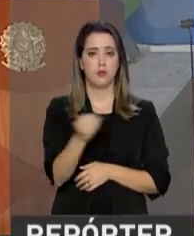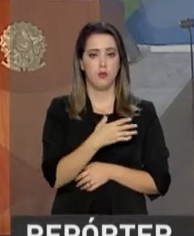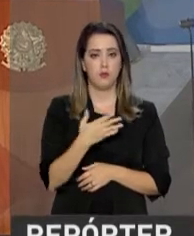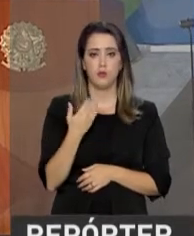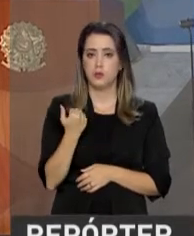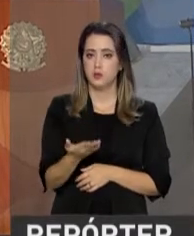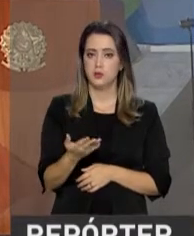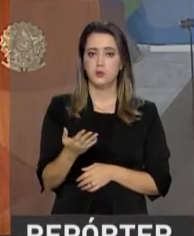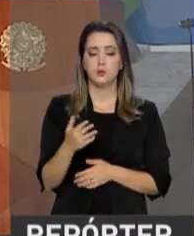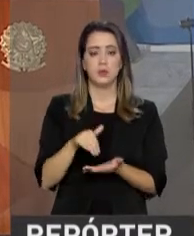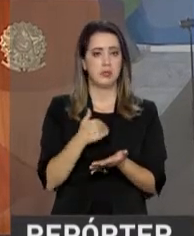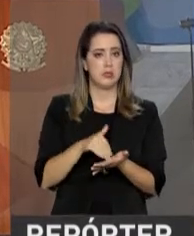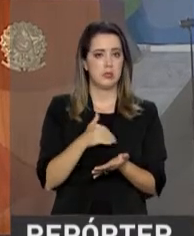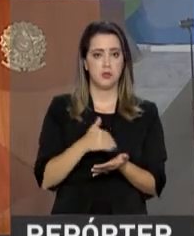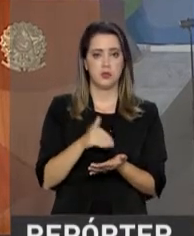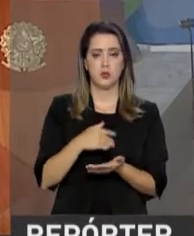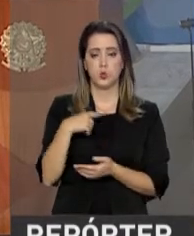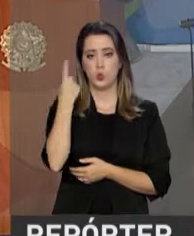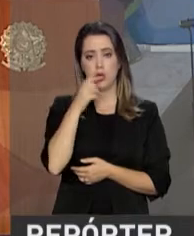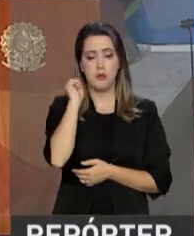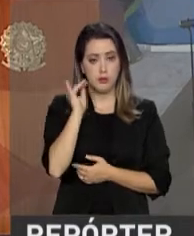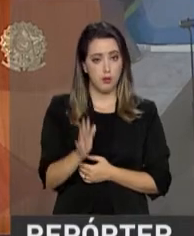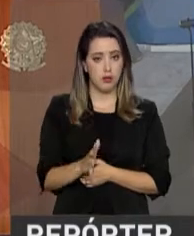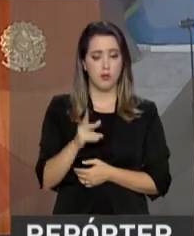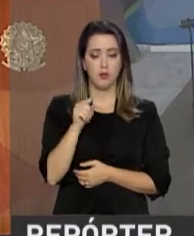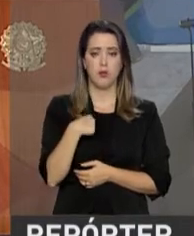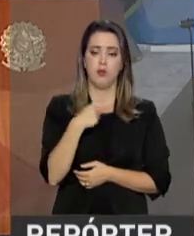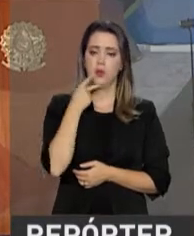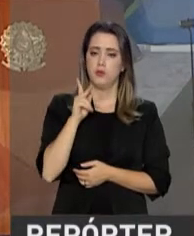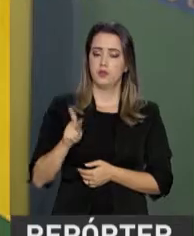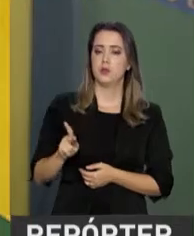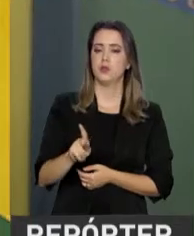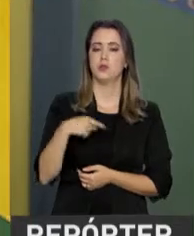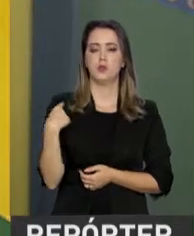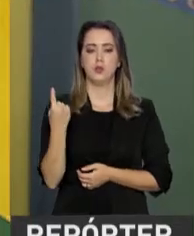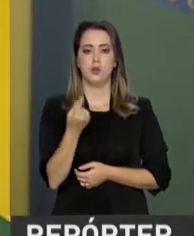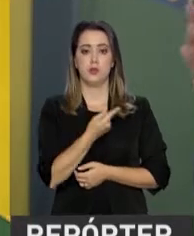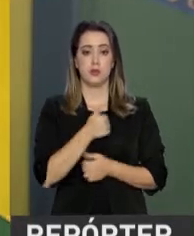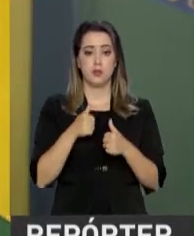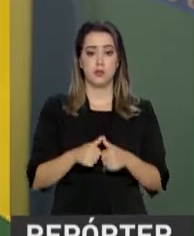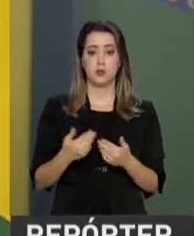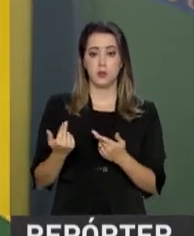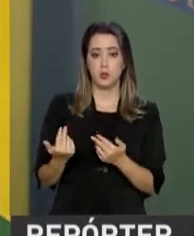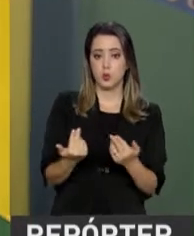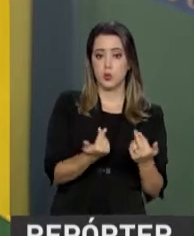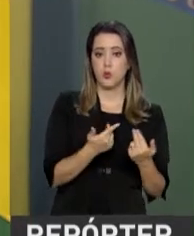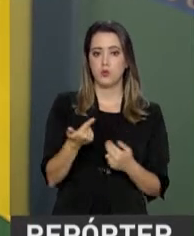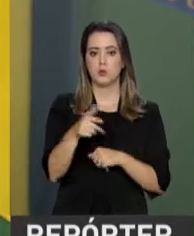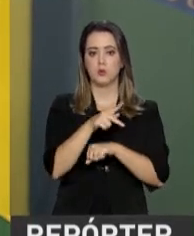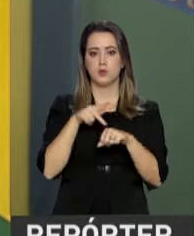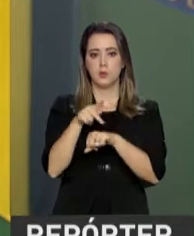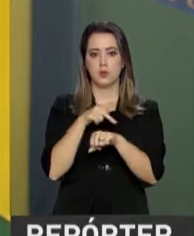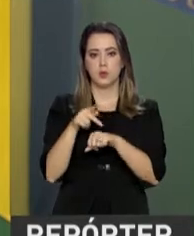é matrículas no ensino de tempo integral eu costumo dizer que nós estamos nos perfilhando ao lado dos